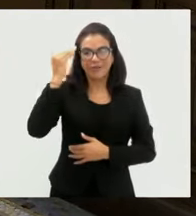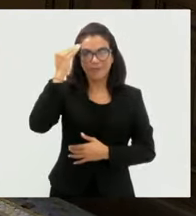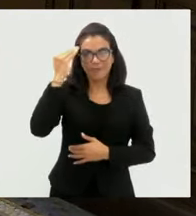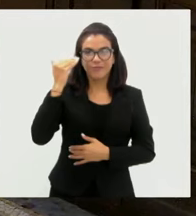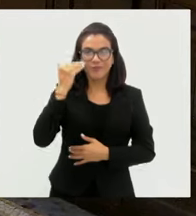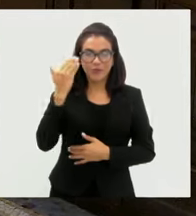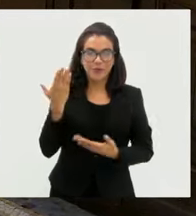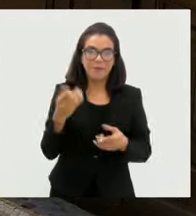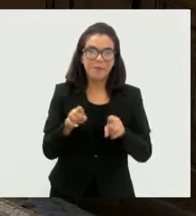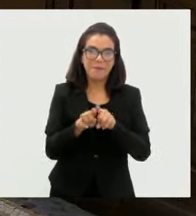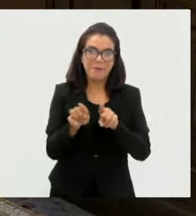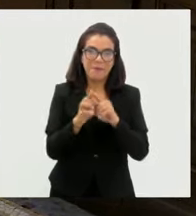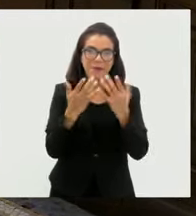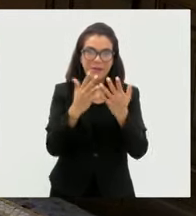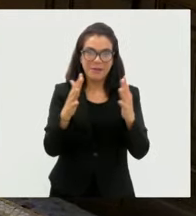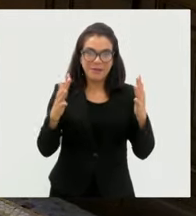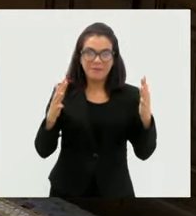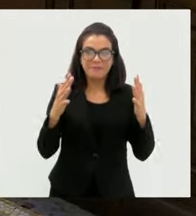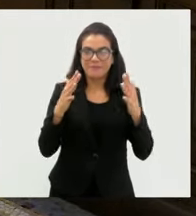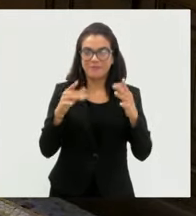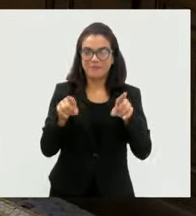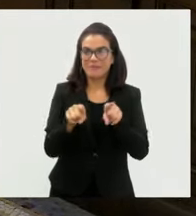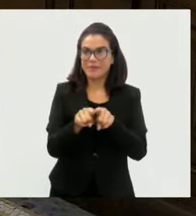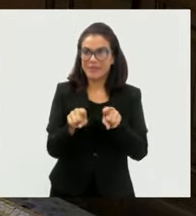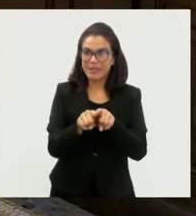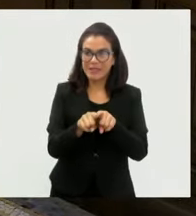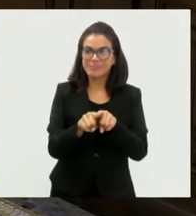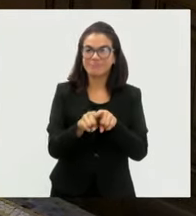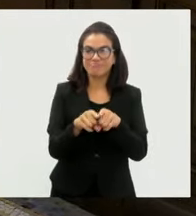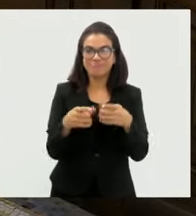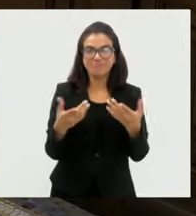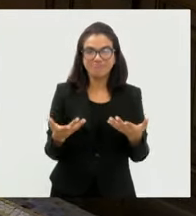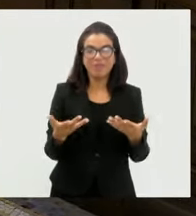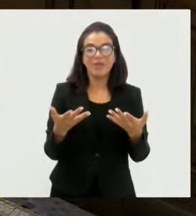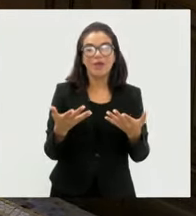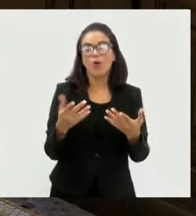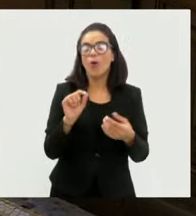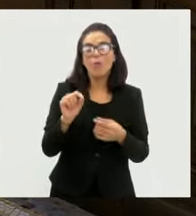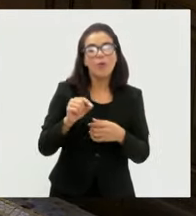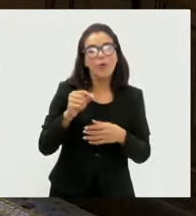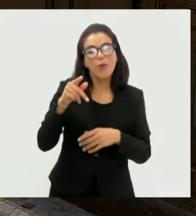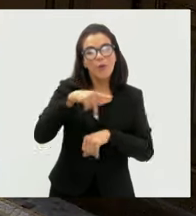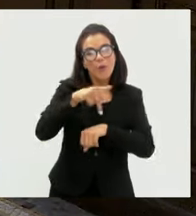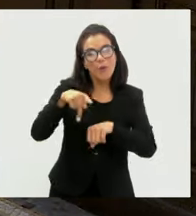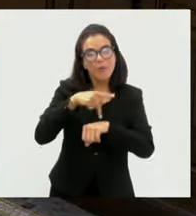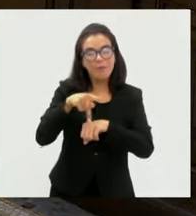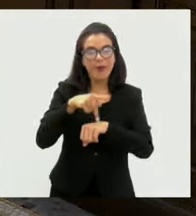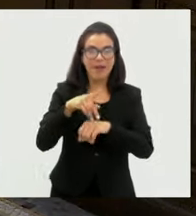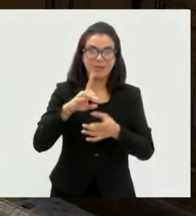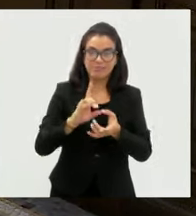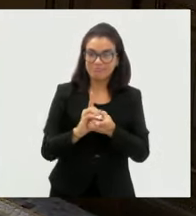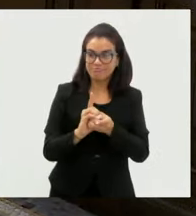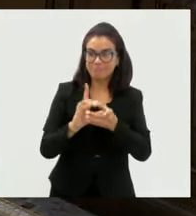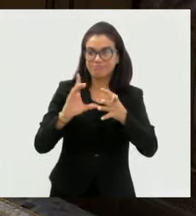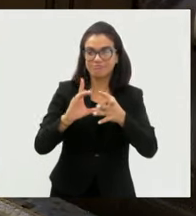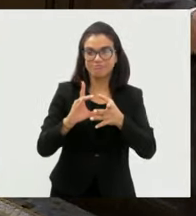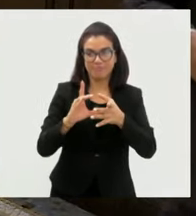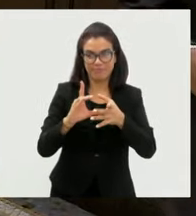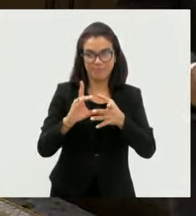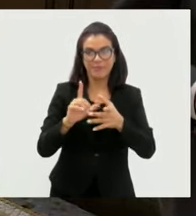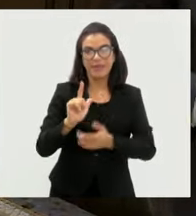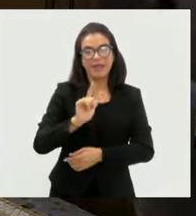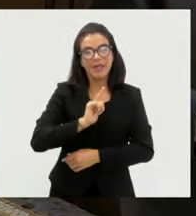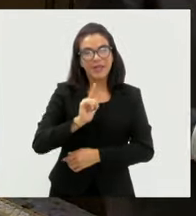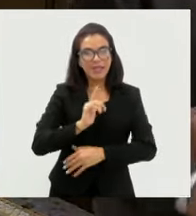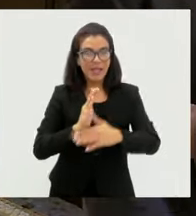pela data, e que o Brasil seja mais e mais referenciado como um país democrático que recebe diversos